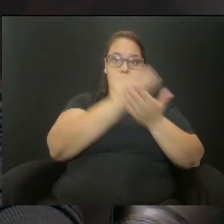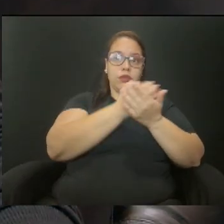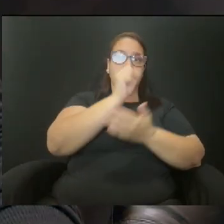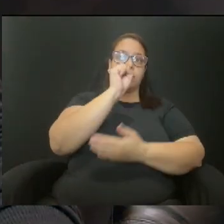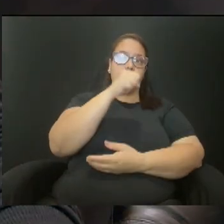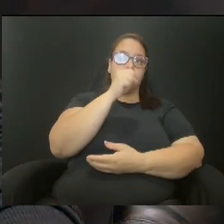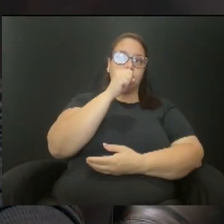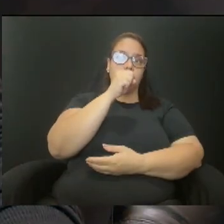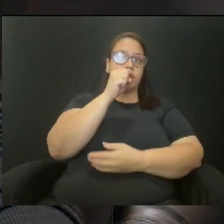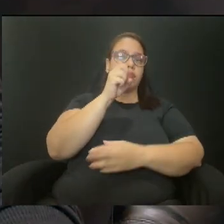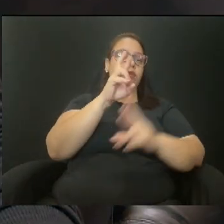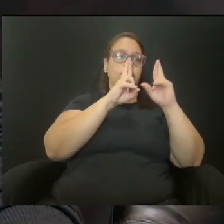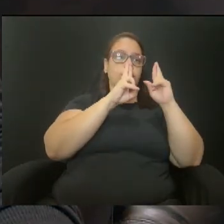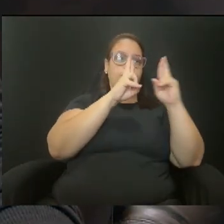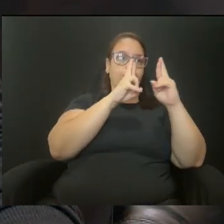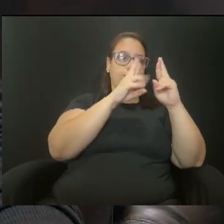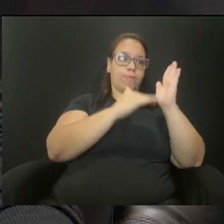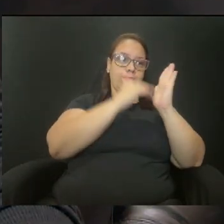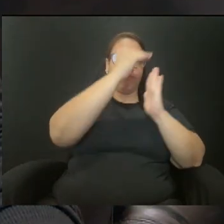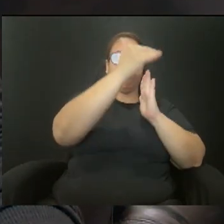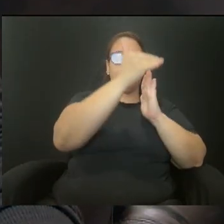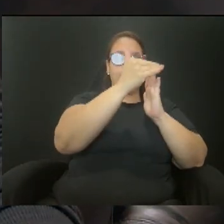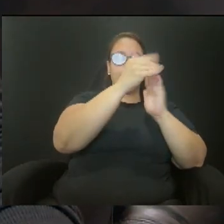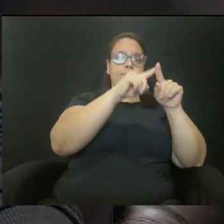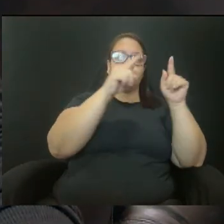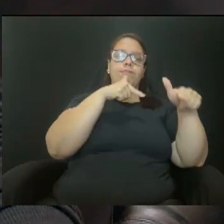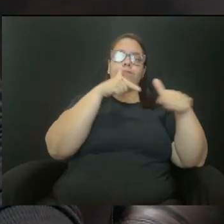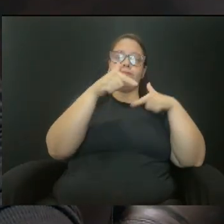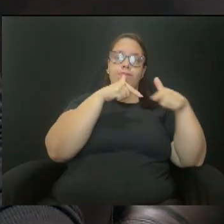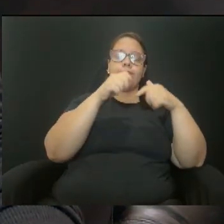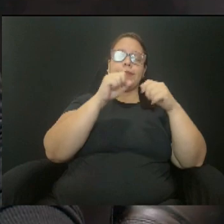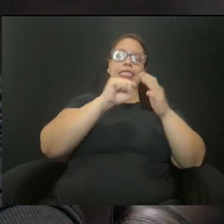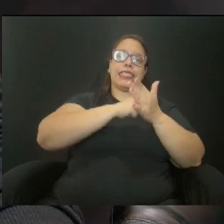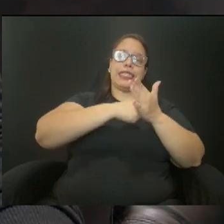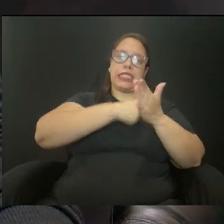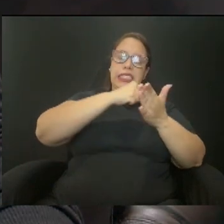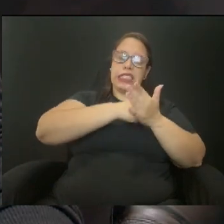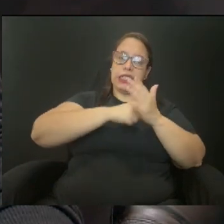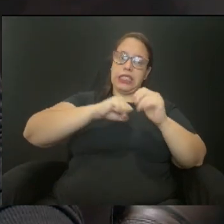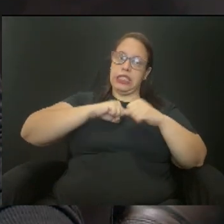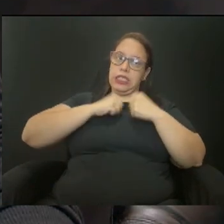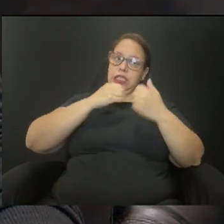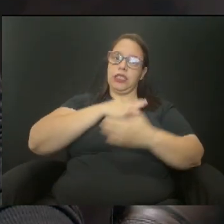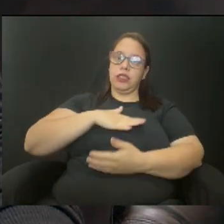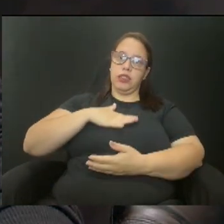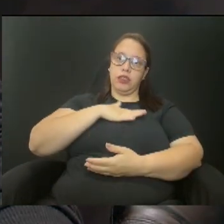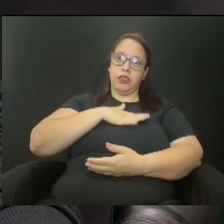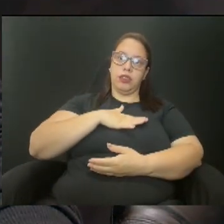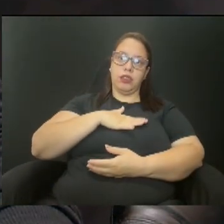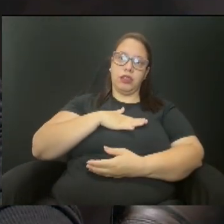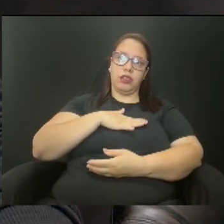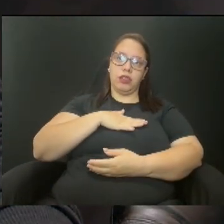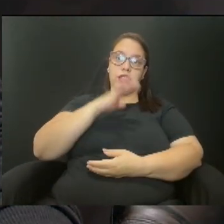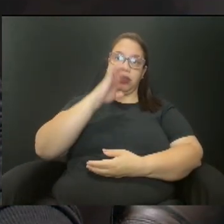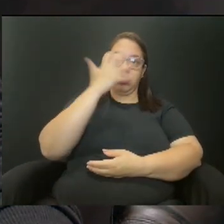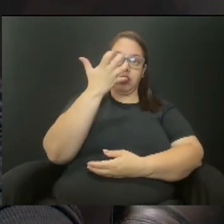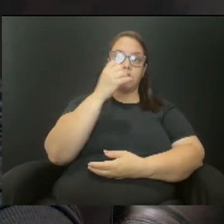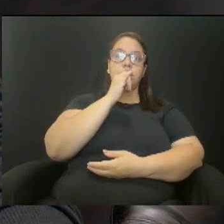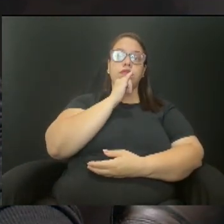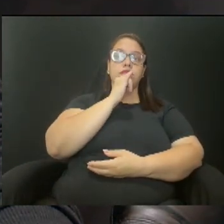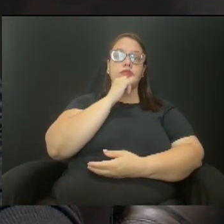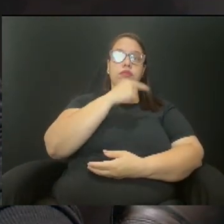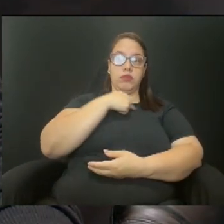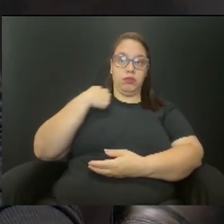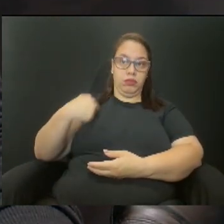que vá passar, Uhum. mas é um trabalho árduo. Eu gosto muito de uma situação que tem acontecido, por exemplo, na China, onde os